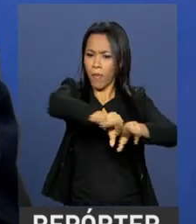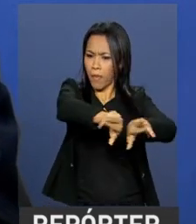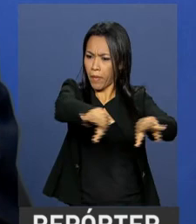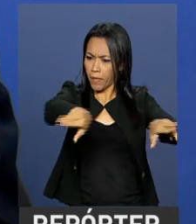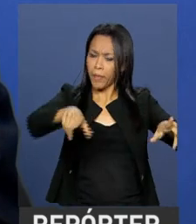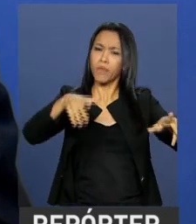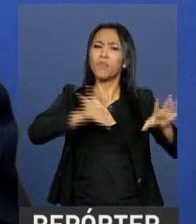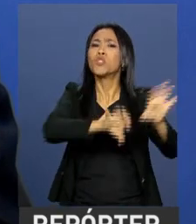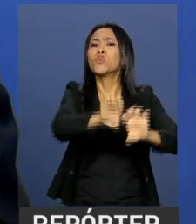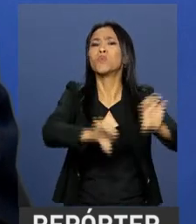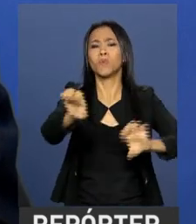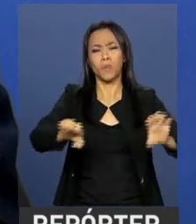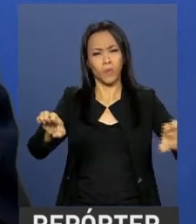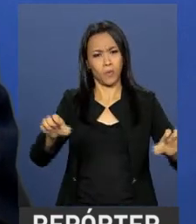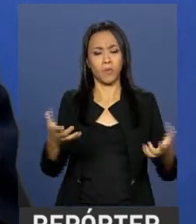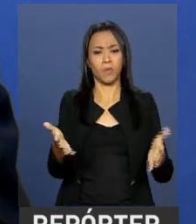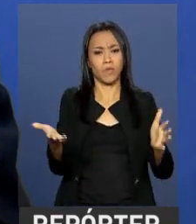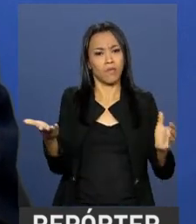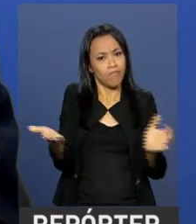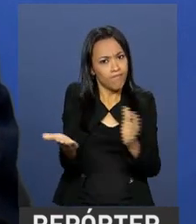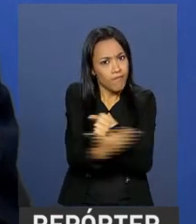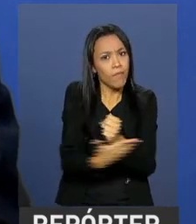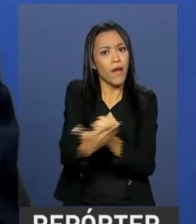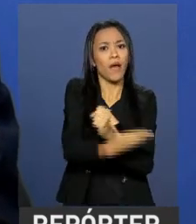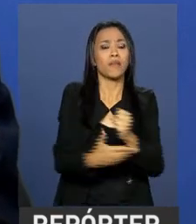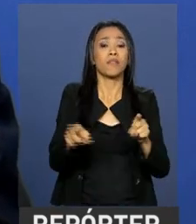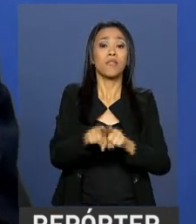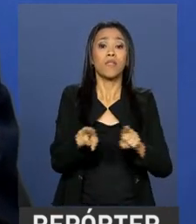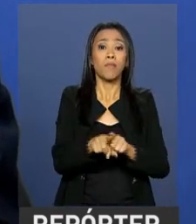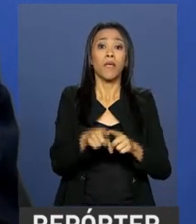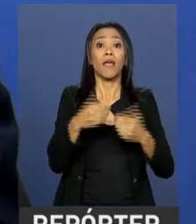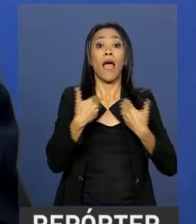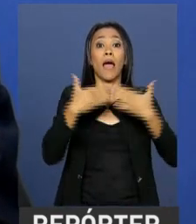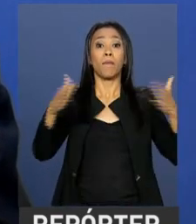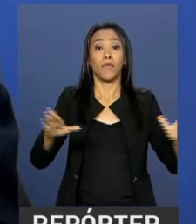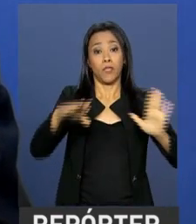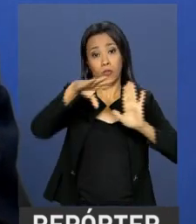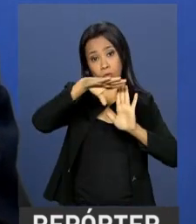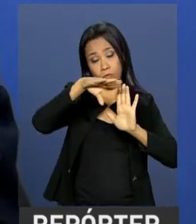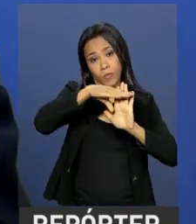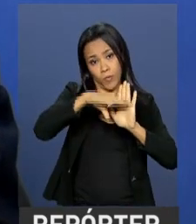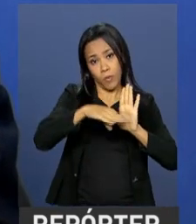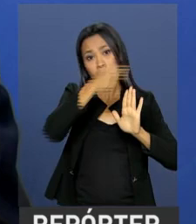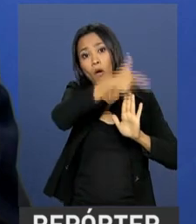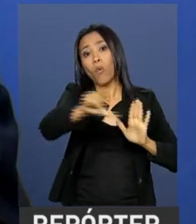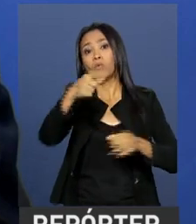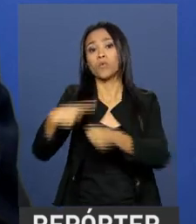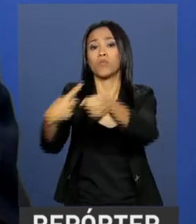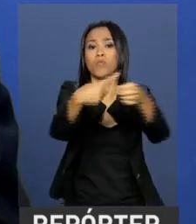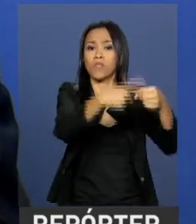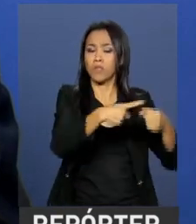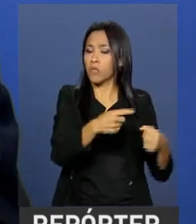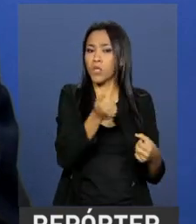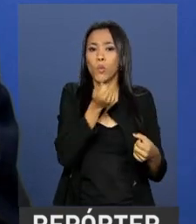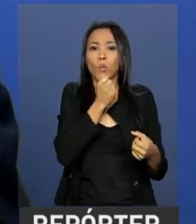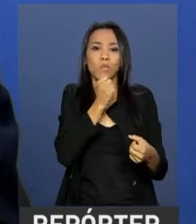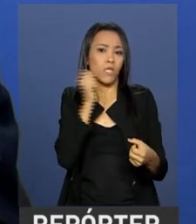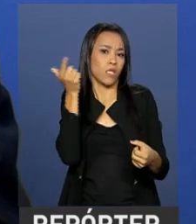e abrindo o programa o atendimento aos municípios com menos de 50 mil habitantes que não eram atingidos